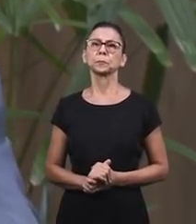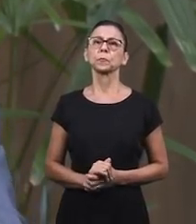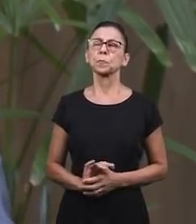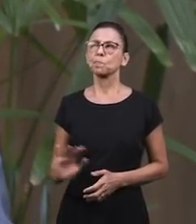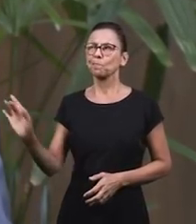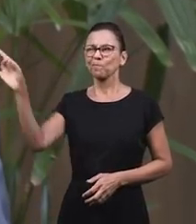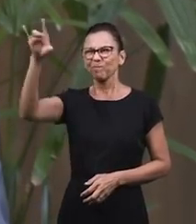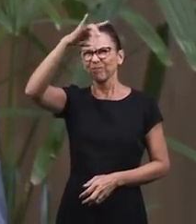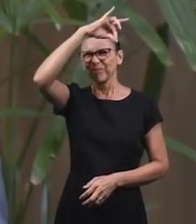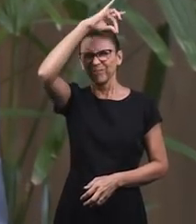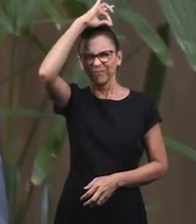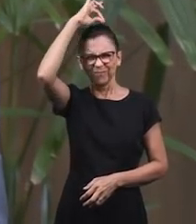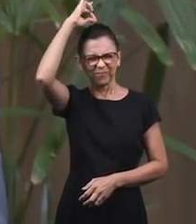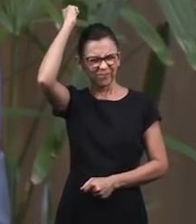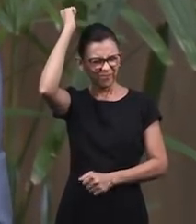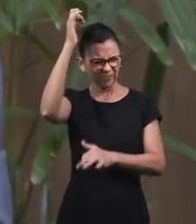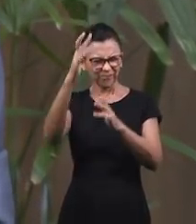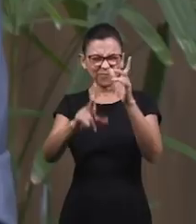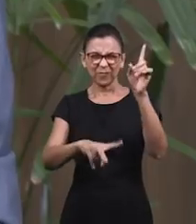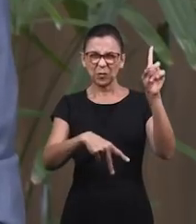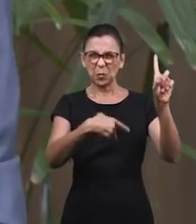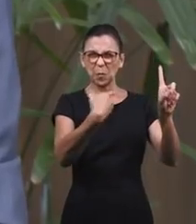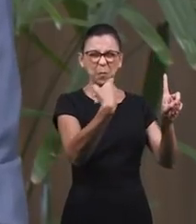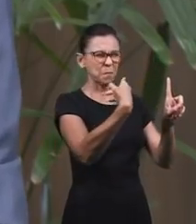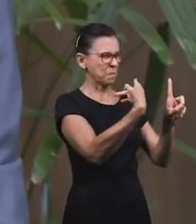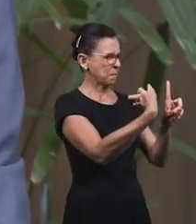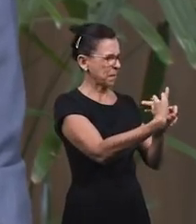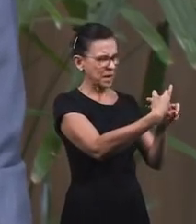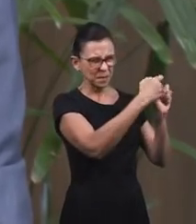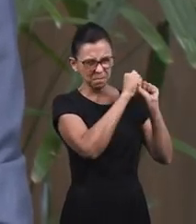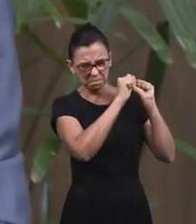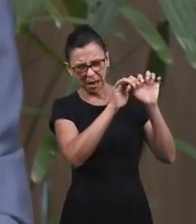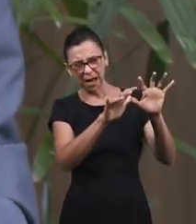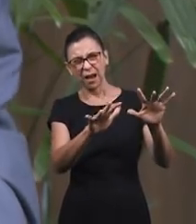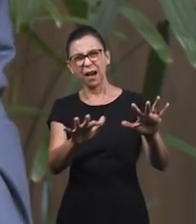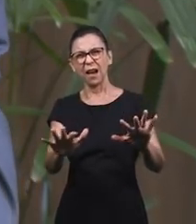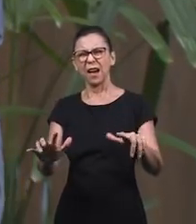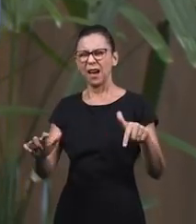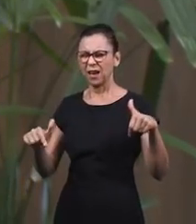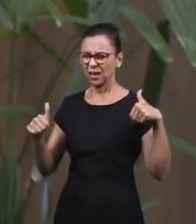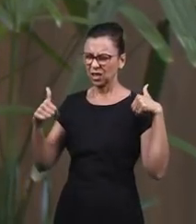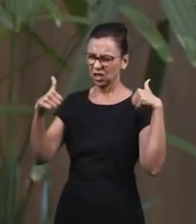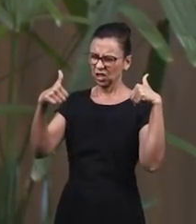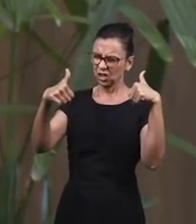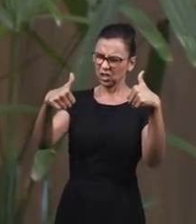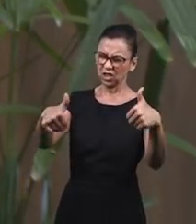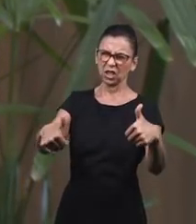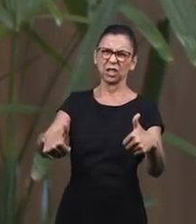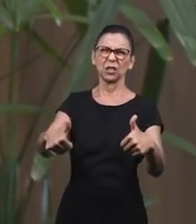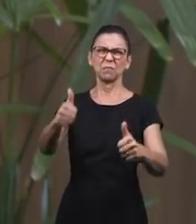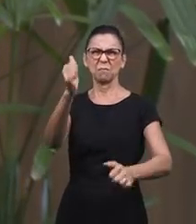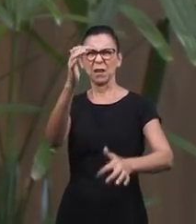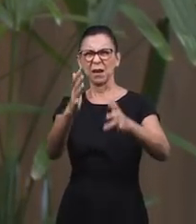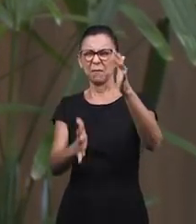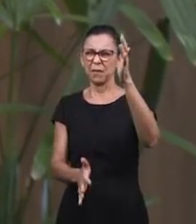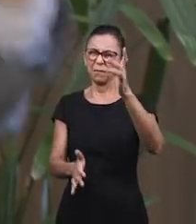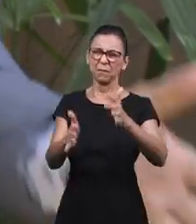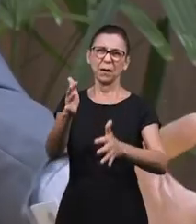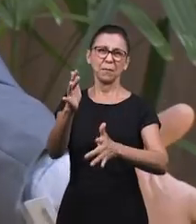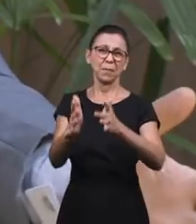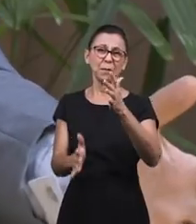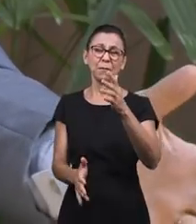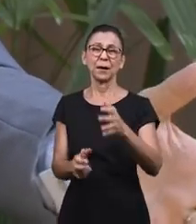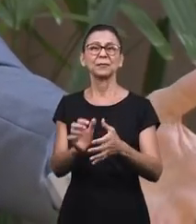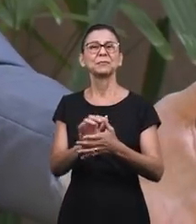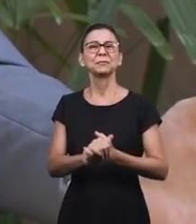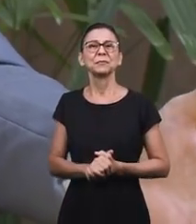sem medida. Quando eu falo sem medida, assim, a hora que você vai encher, vamos lá. Vai enchendo, vai derramar,